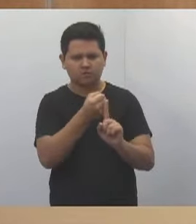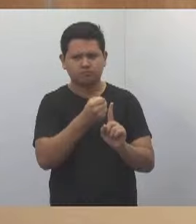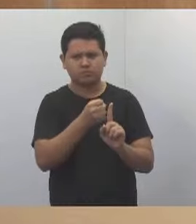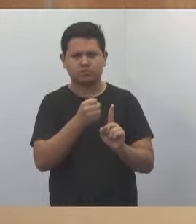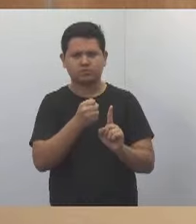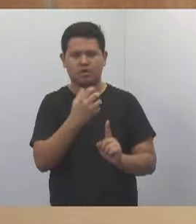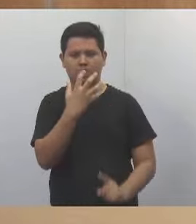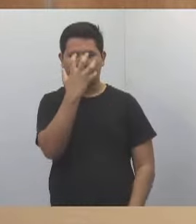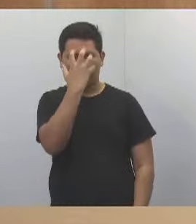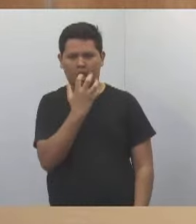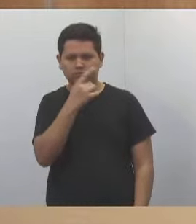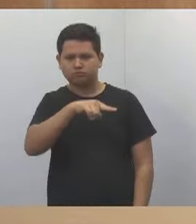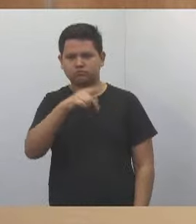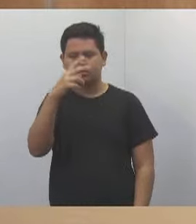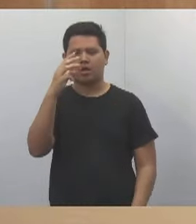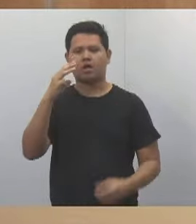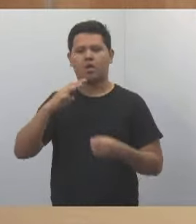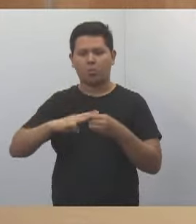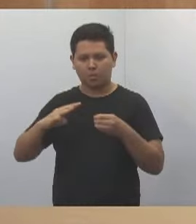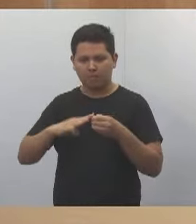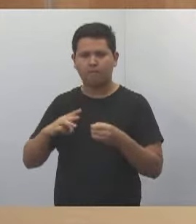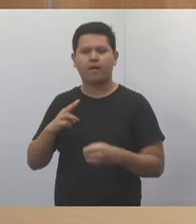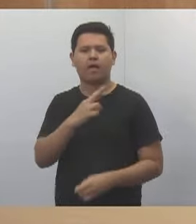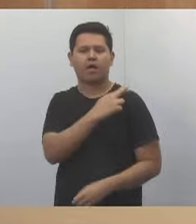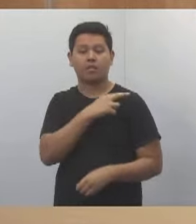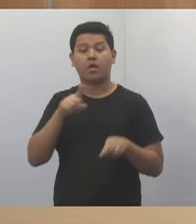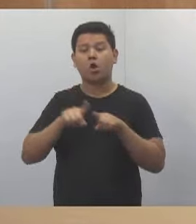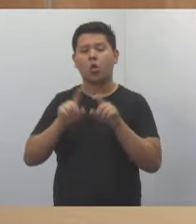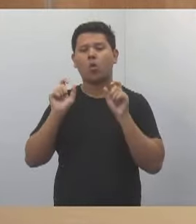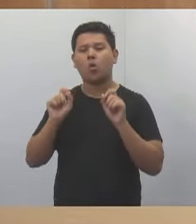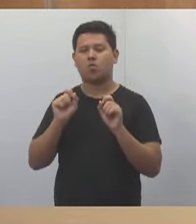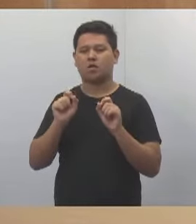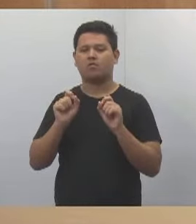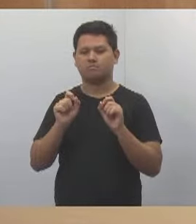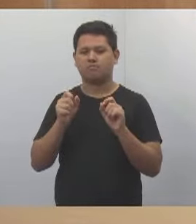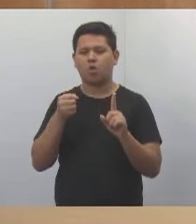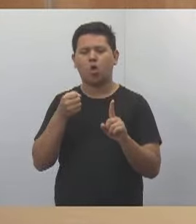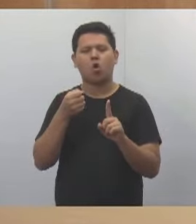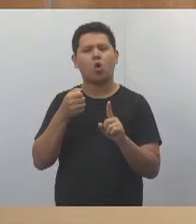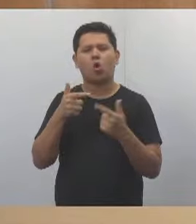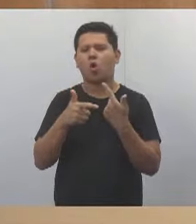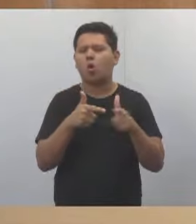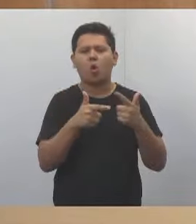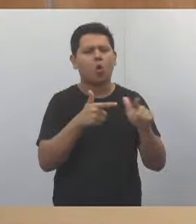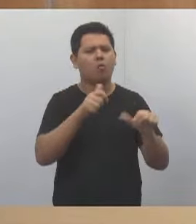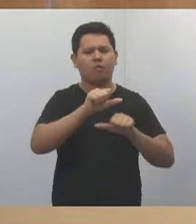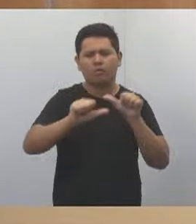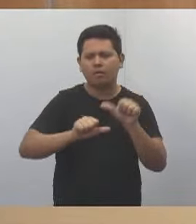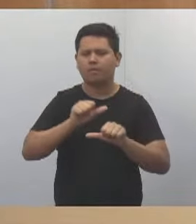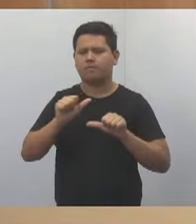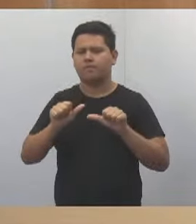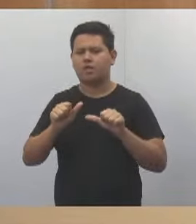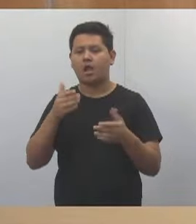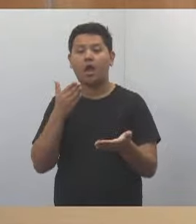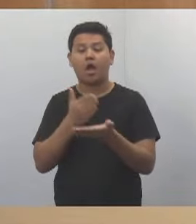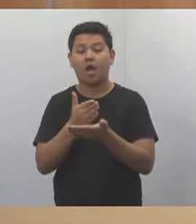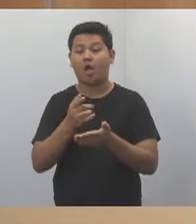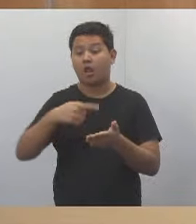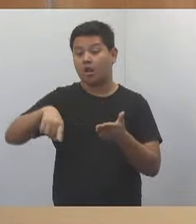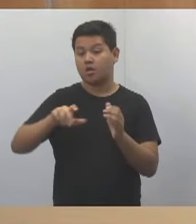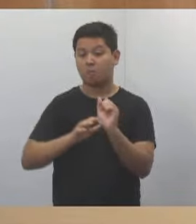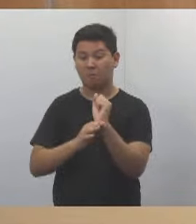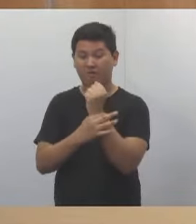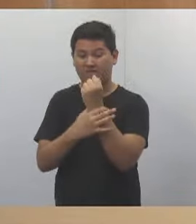rigorosa por parte das autoridades municipais para combater esse problema persistente e proteger